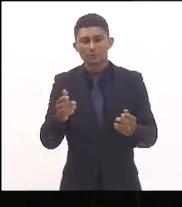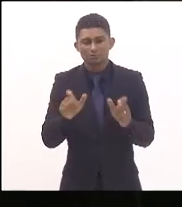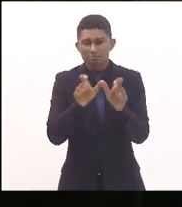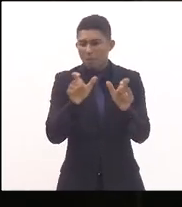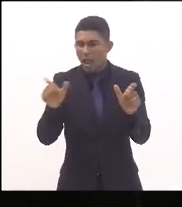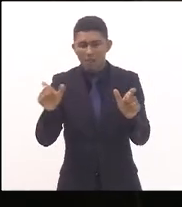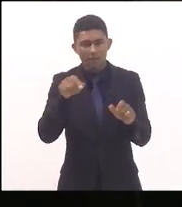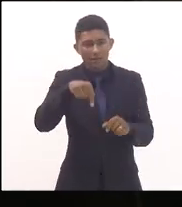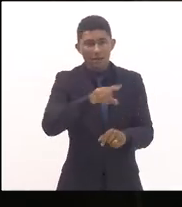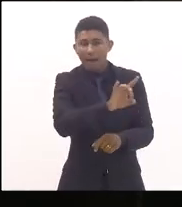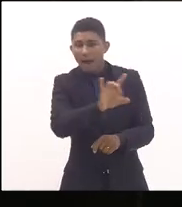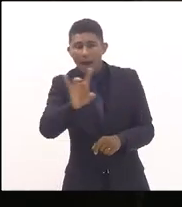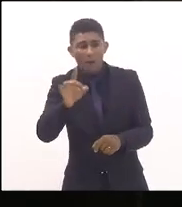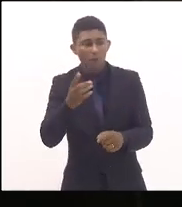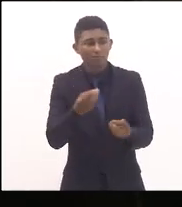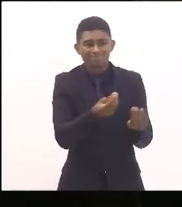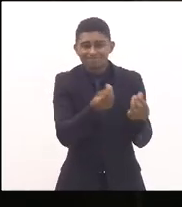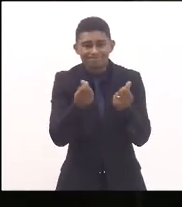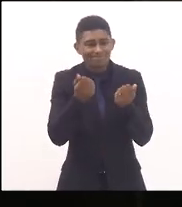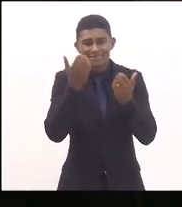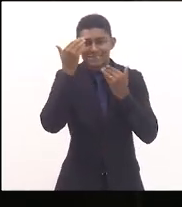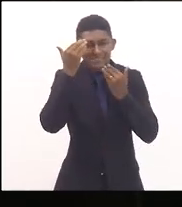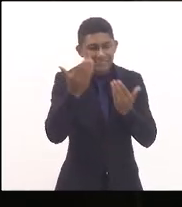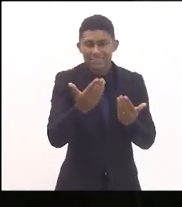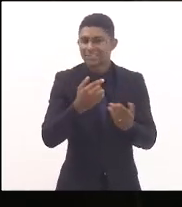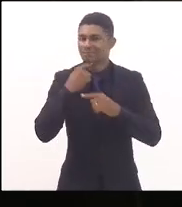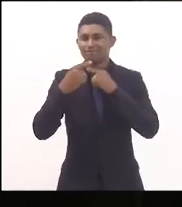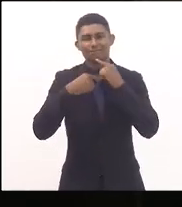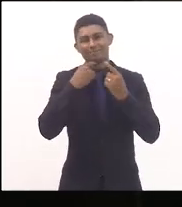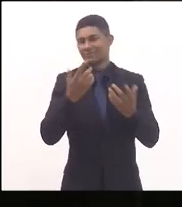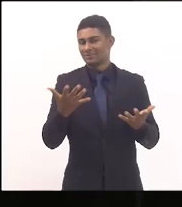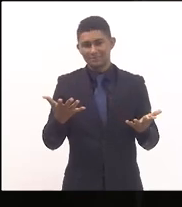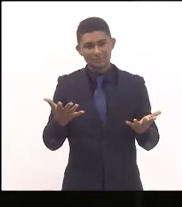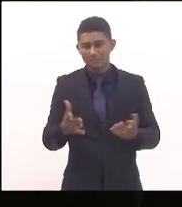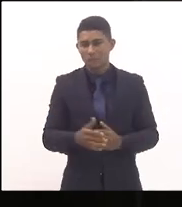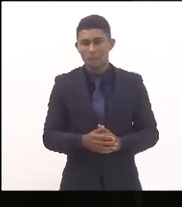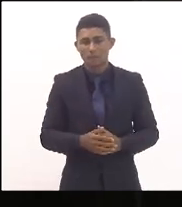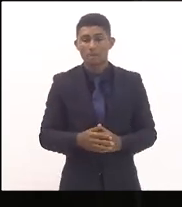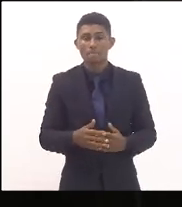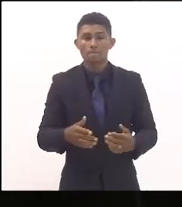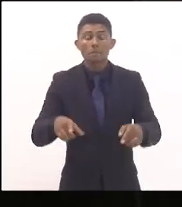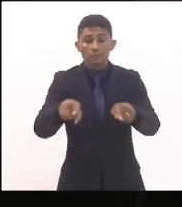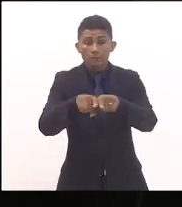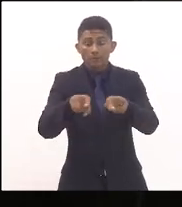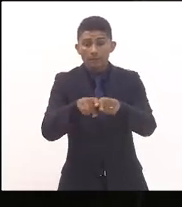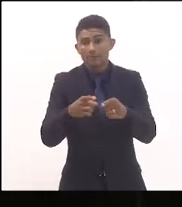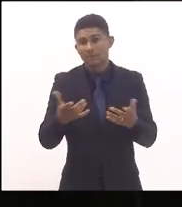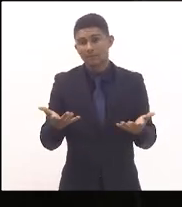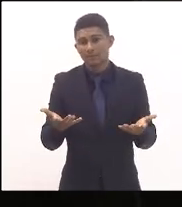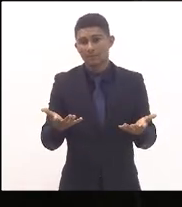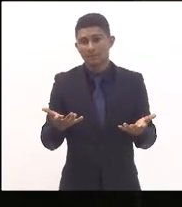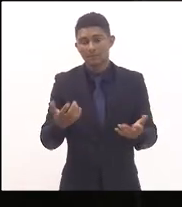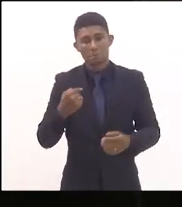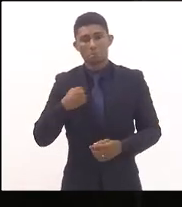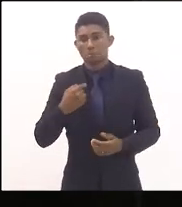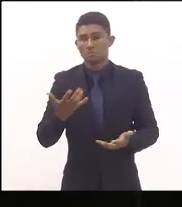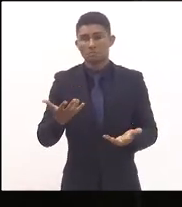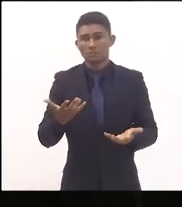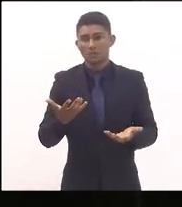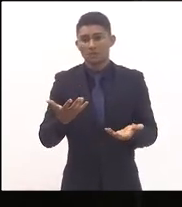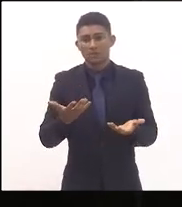para cada um que está aqui nessa noite não tenho um sequer currículo